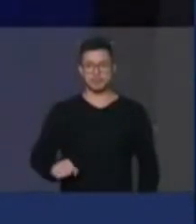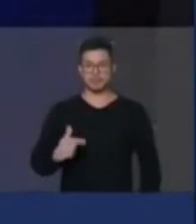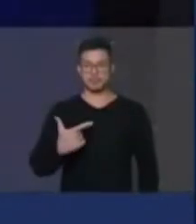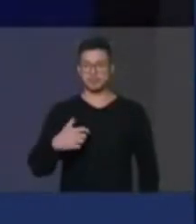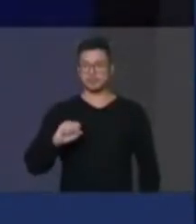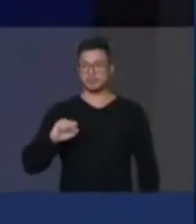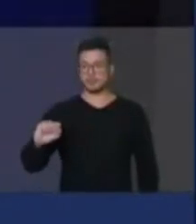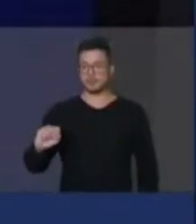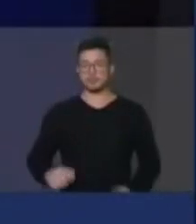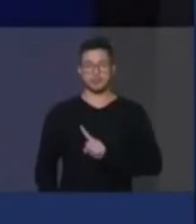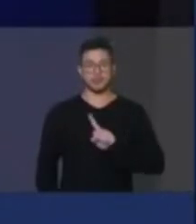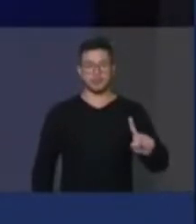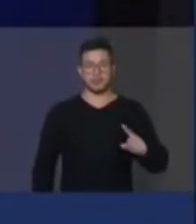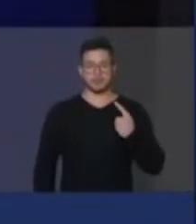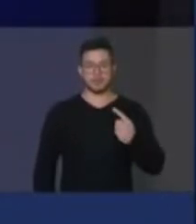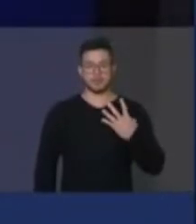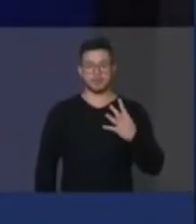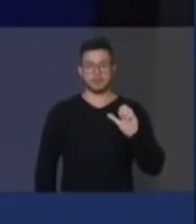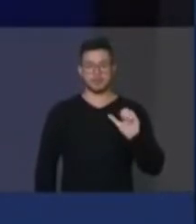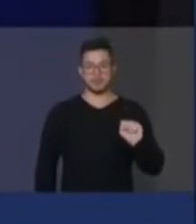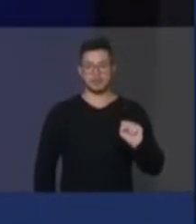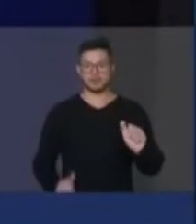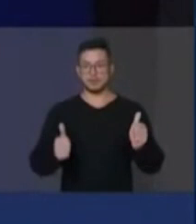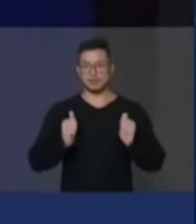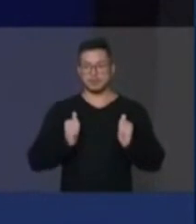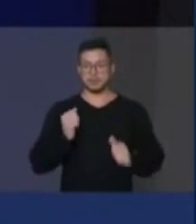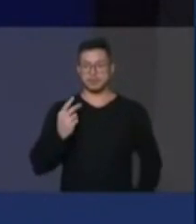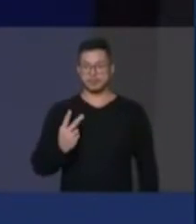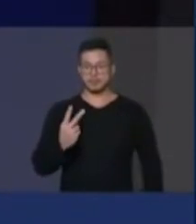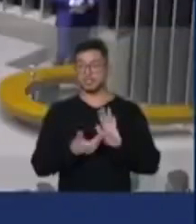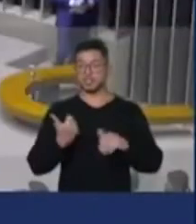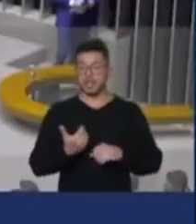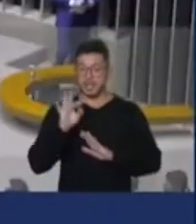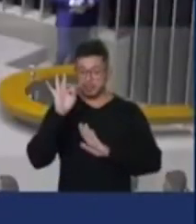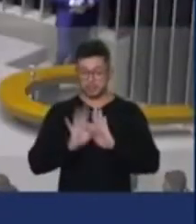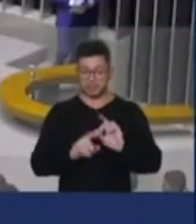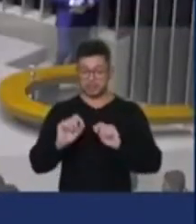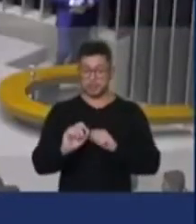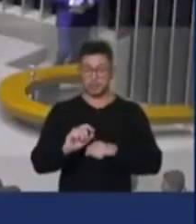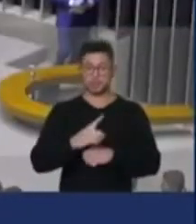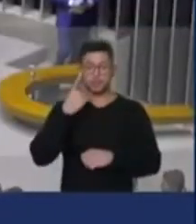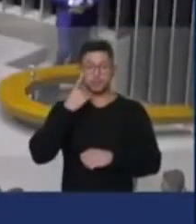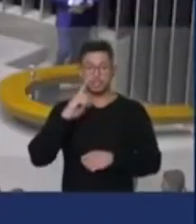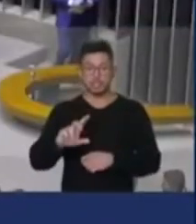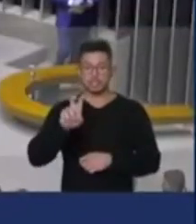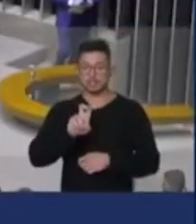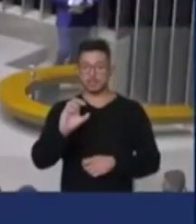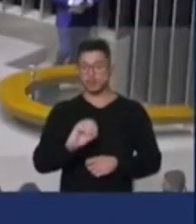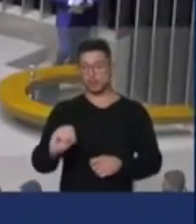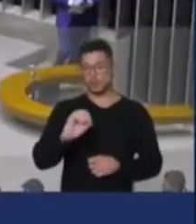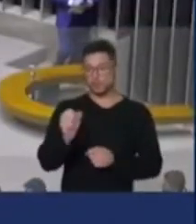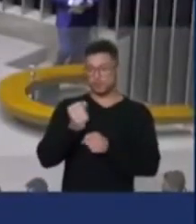União Europeia. Um acordo que foi negociado durante 20 anos, um acordo que em 2019 finalmente foi assinado no governo